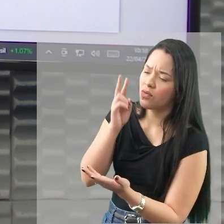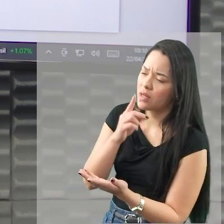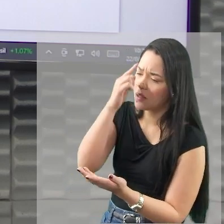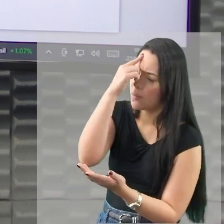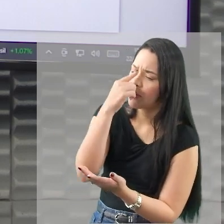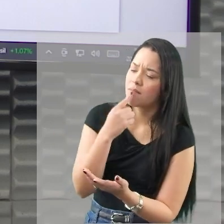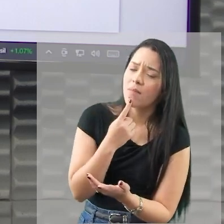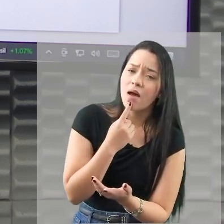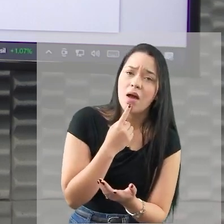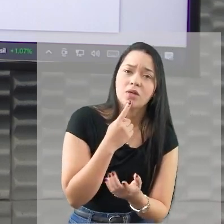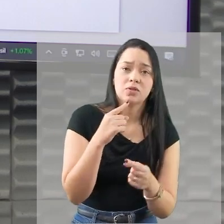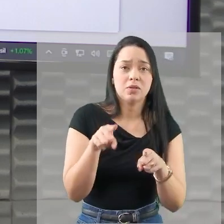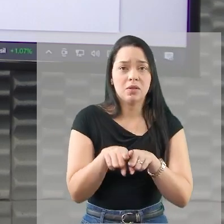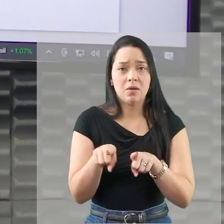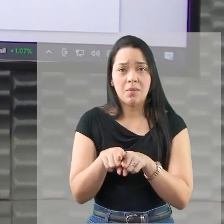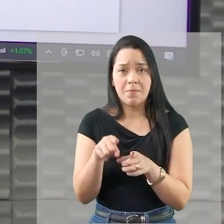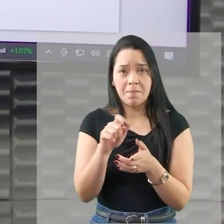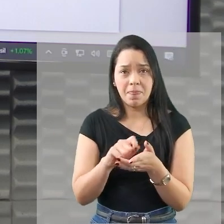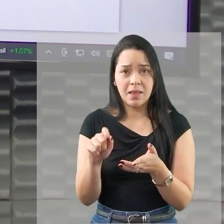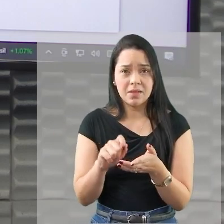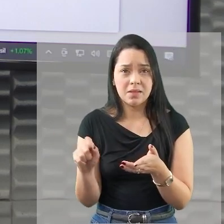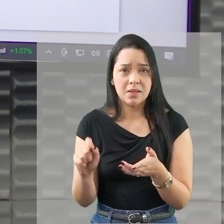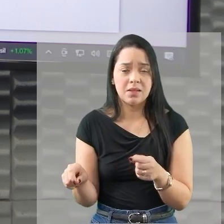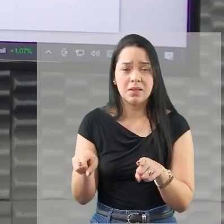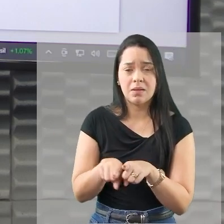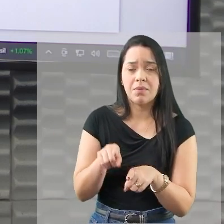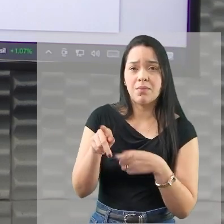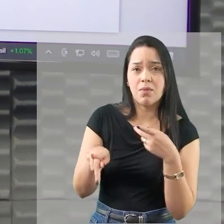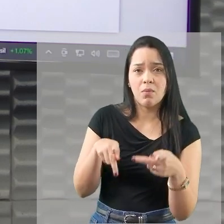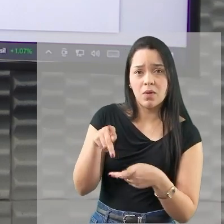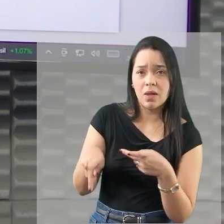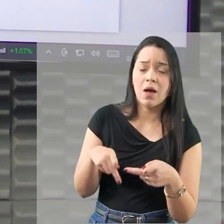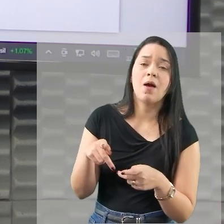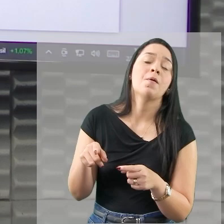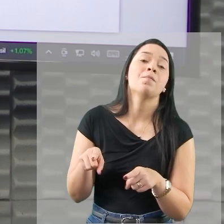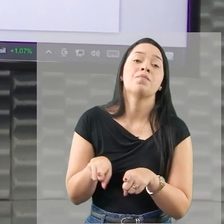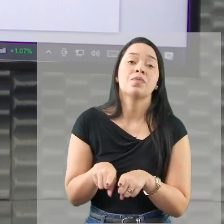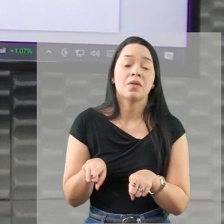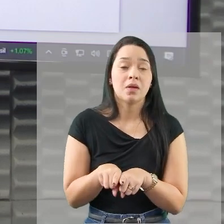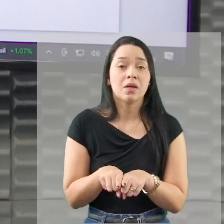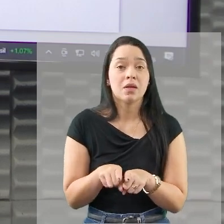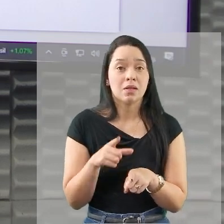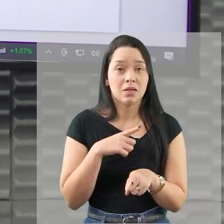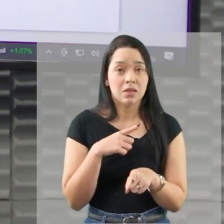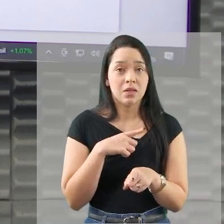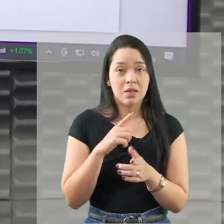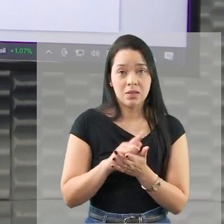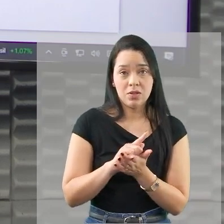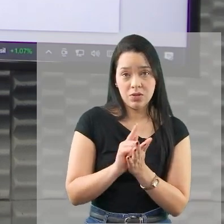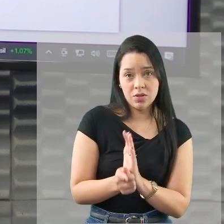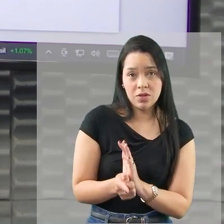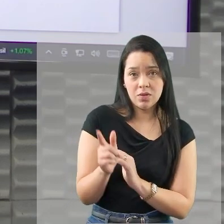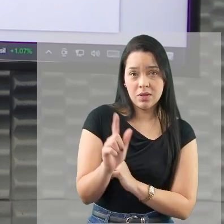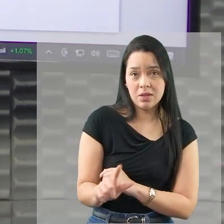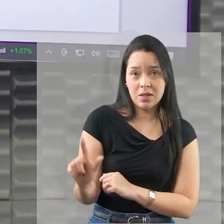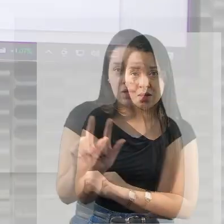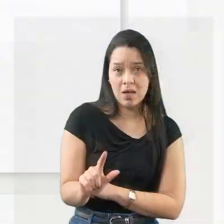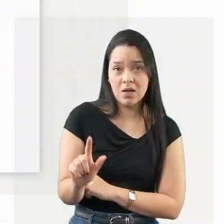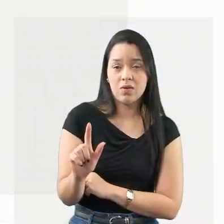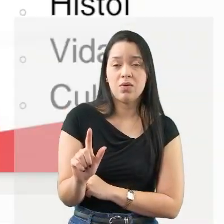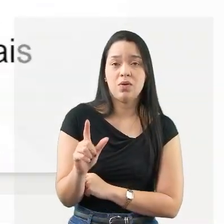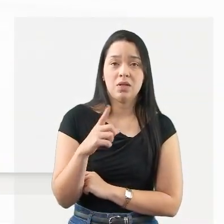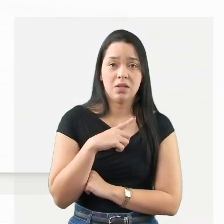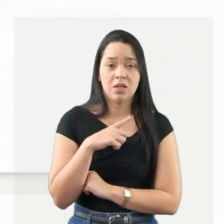imagem, a própria escrita, né, uma linguagem mais popular, algo muito marcante desse gênero literário que é chamado